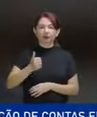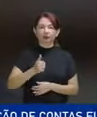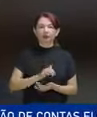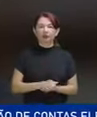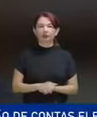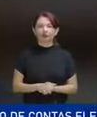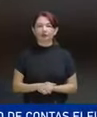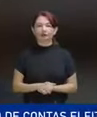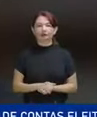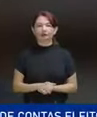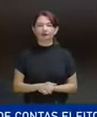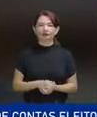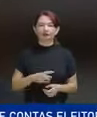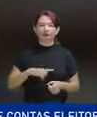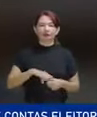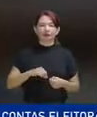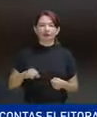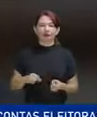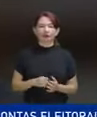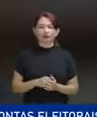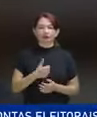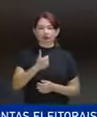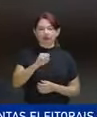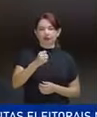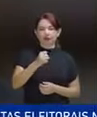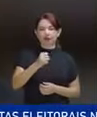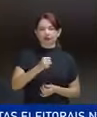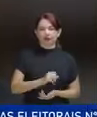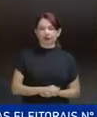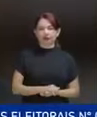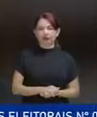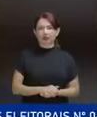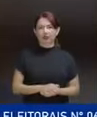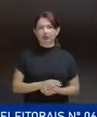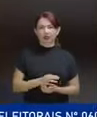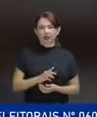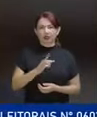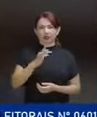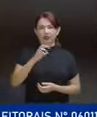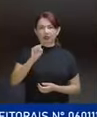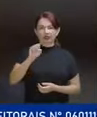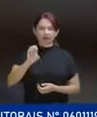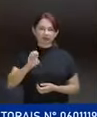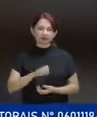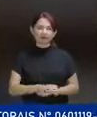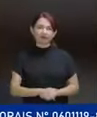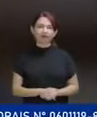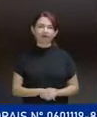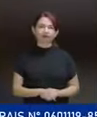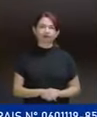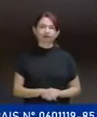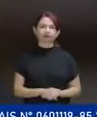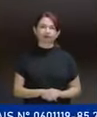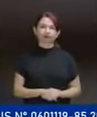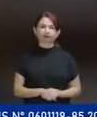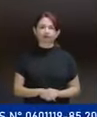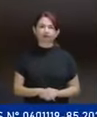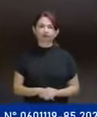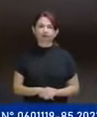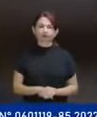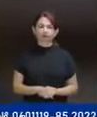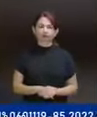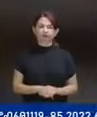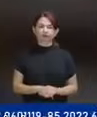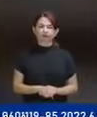do Código de Processo Civil e ao artigo 18 da Resolução do TSE, número 23.607 de 2019, o qual